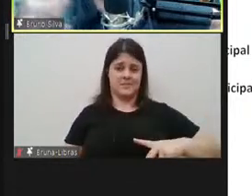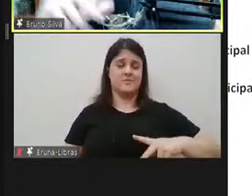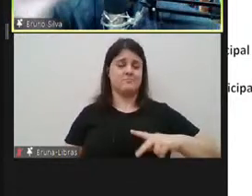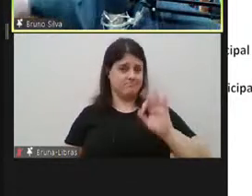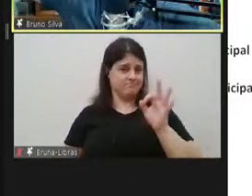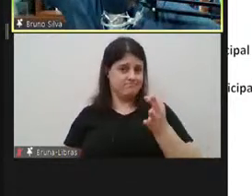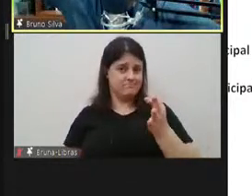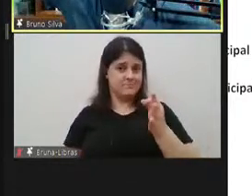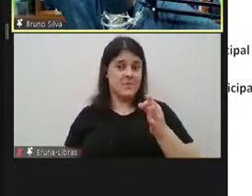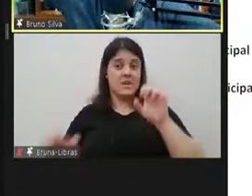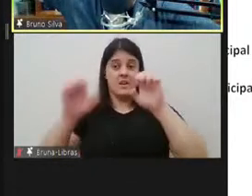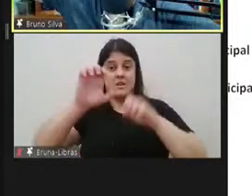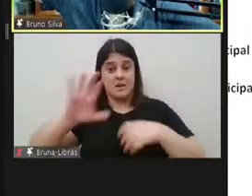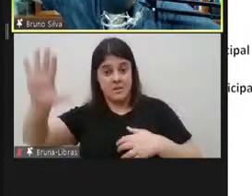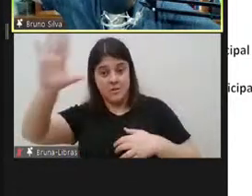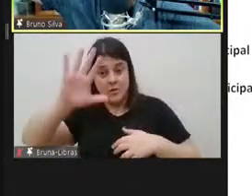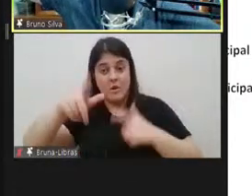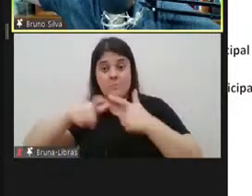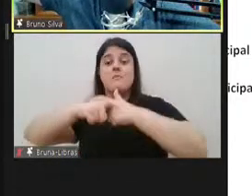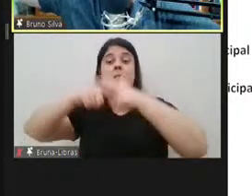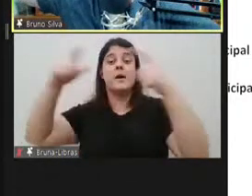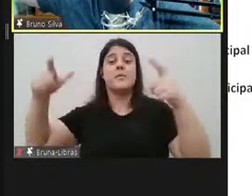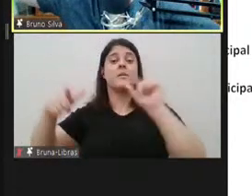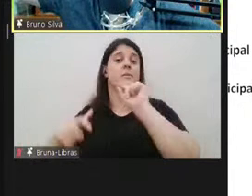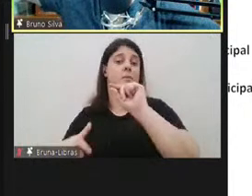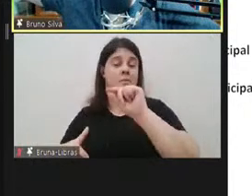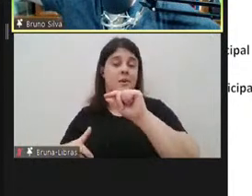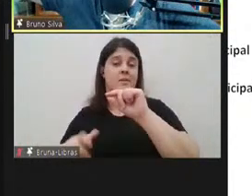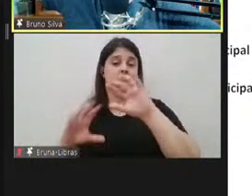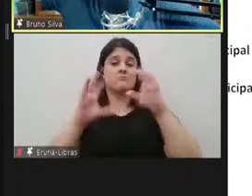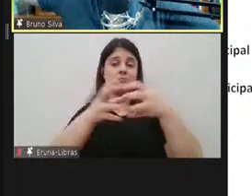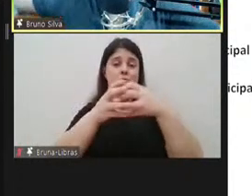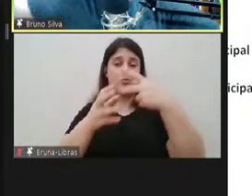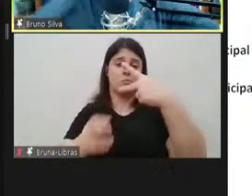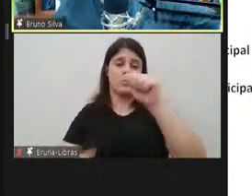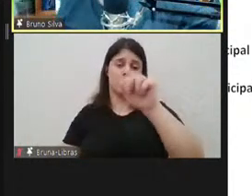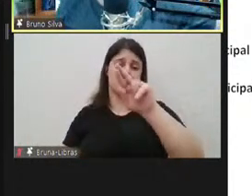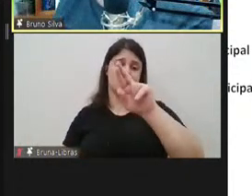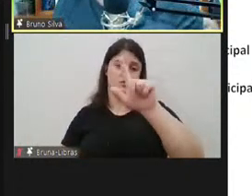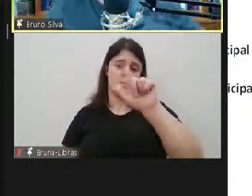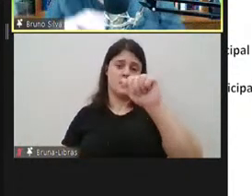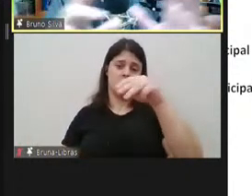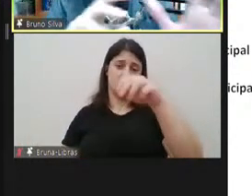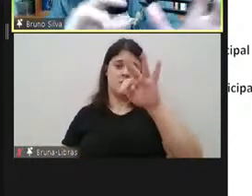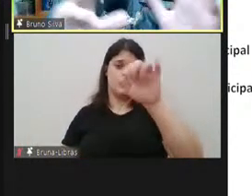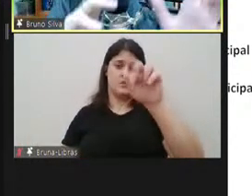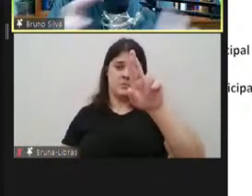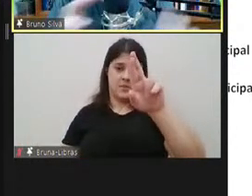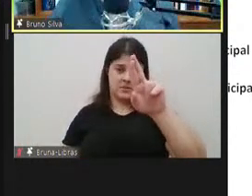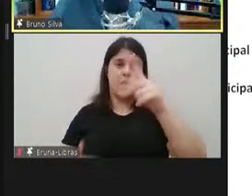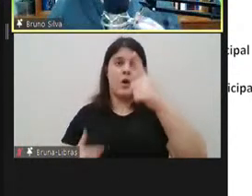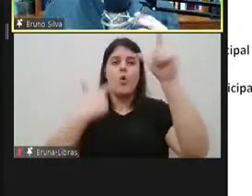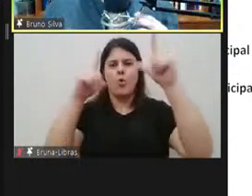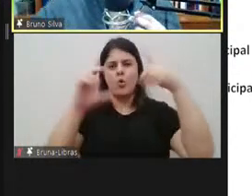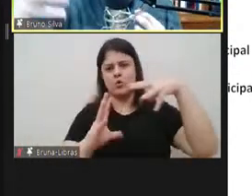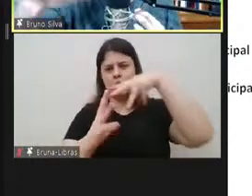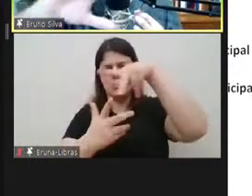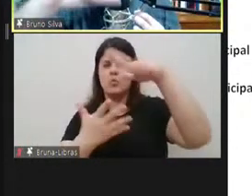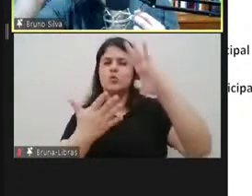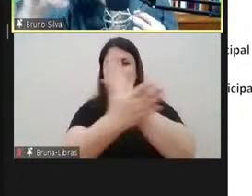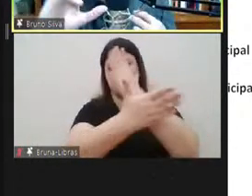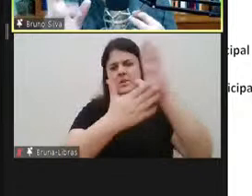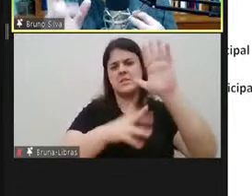certo já na Europa o rapart dele parlamentaristas no resto do mundo já a mais uma divisão